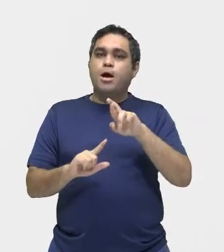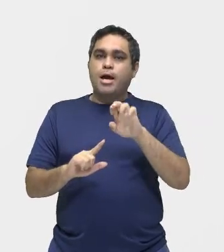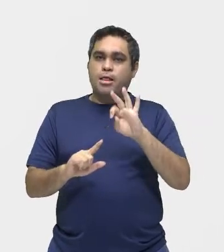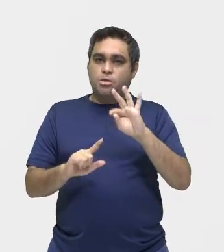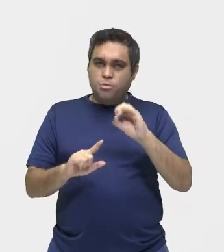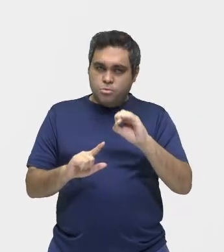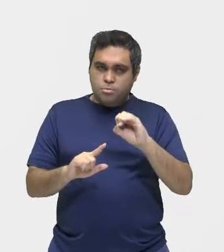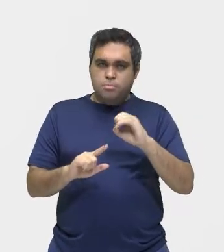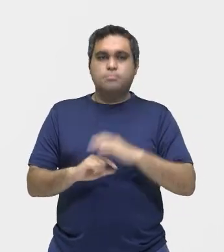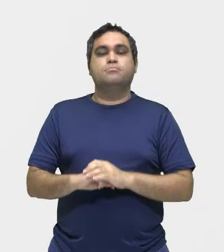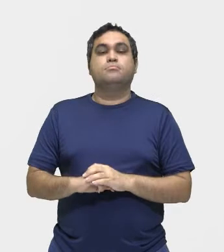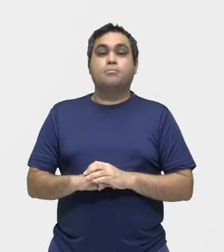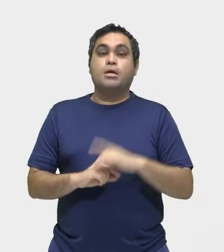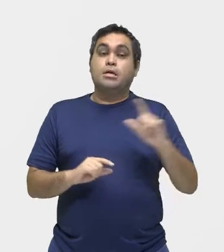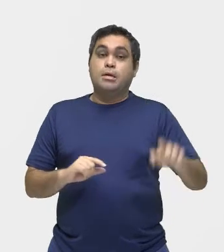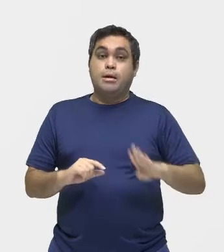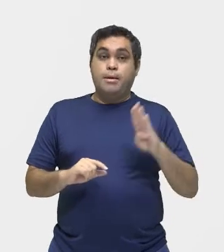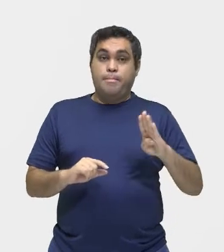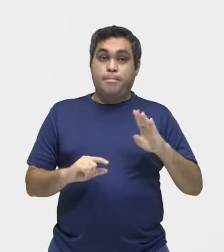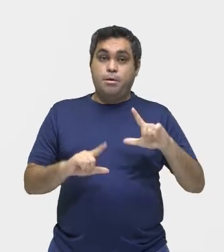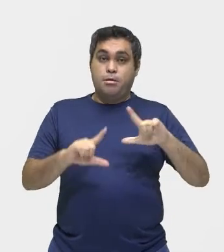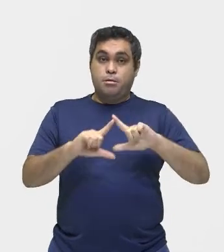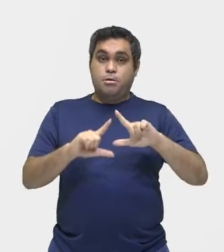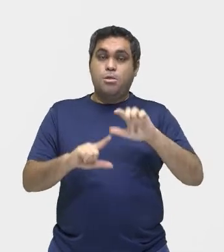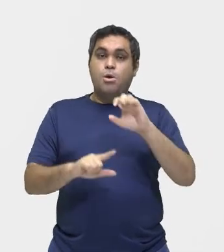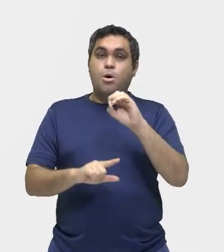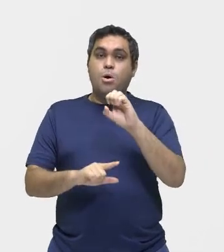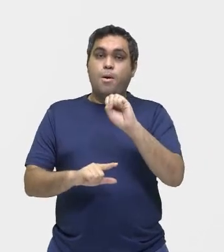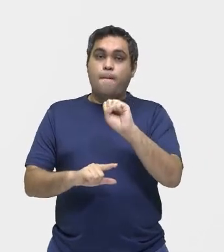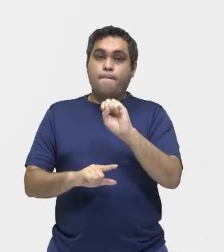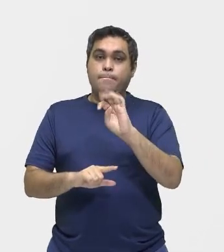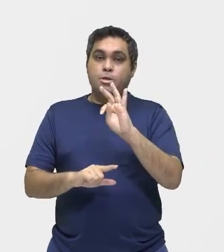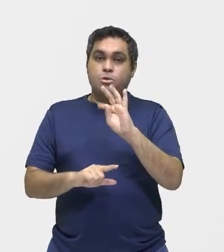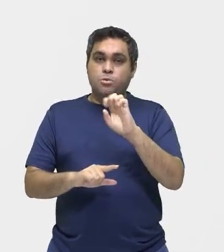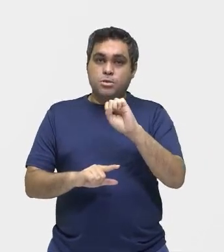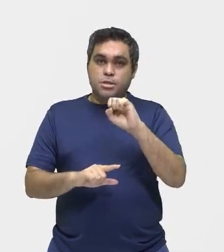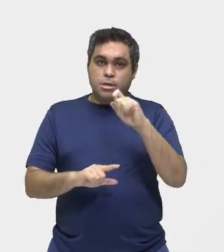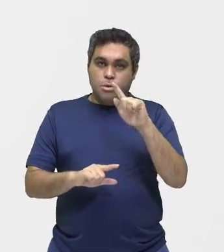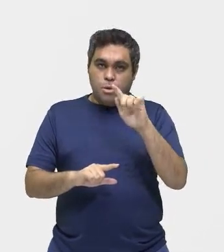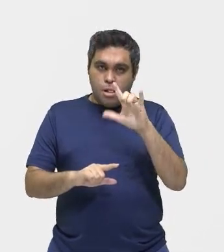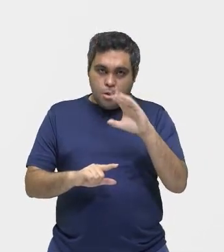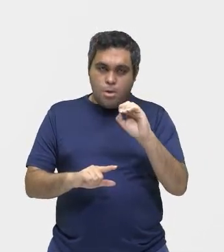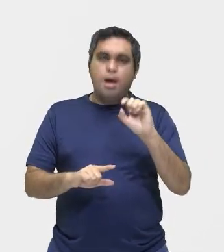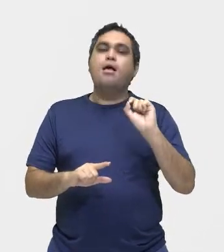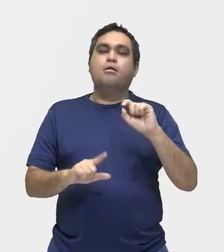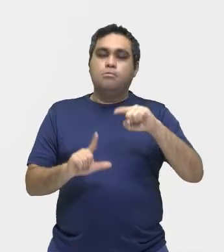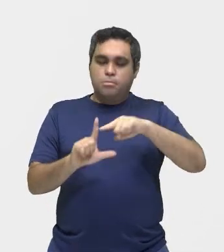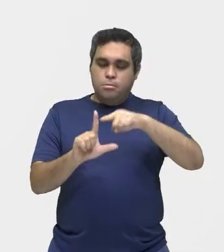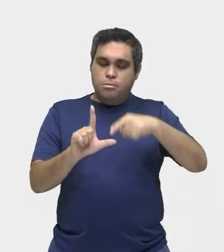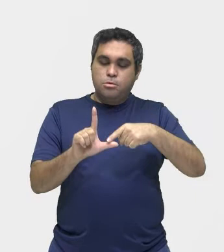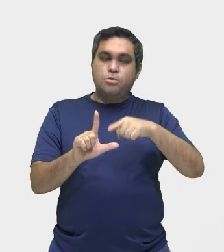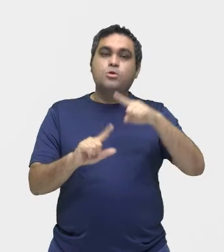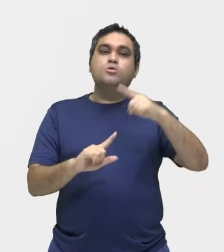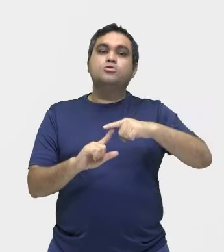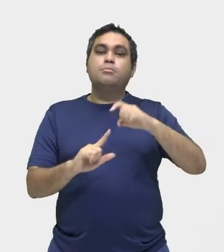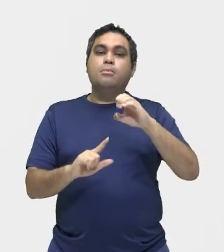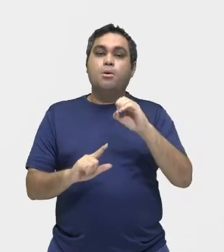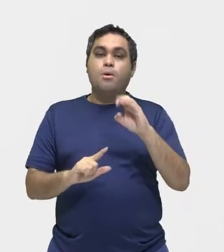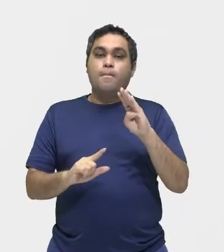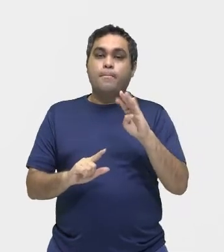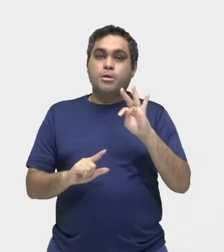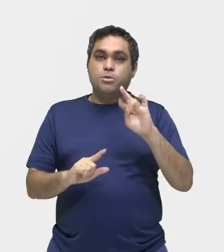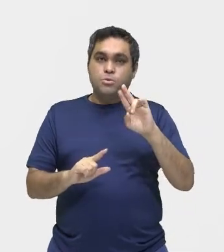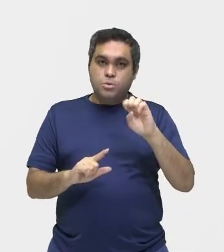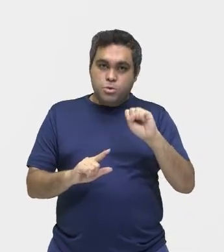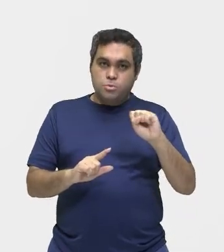triângulo obtusângulo é aquele que possui apenas um ângulo obtuso. A fonte vem de